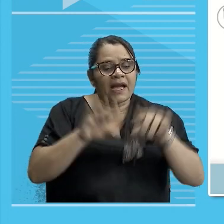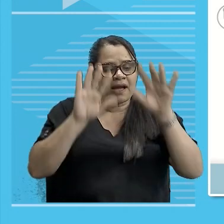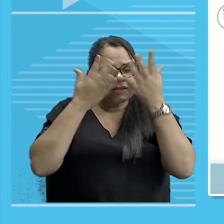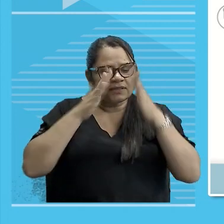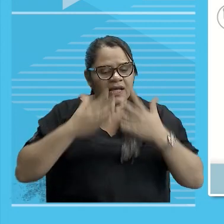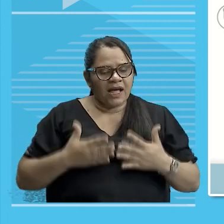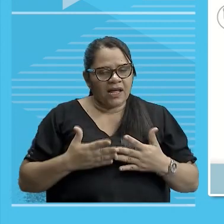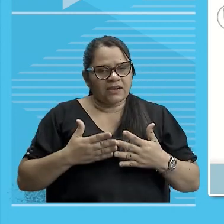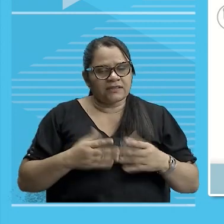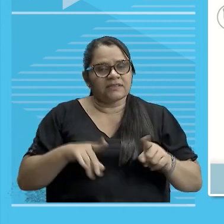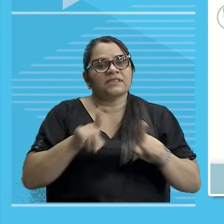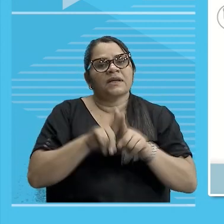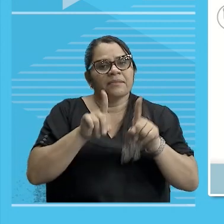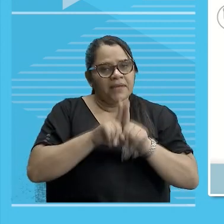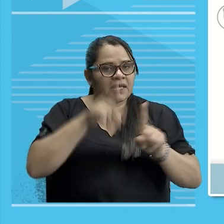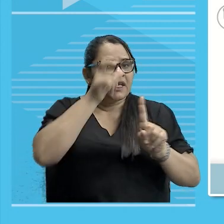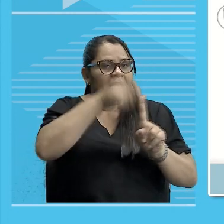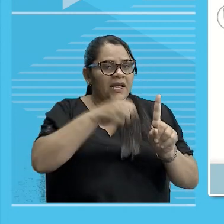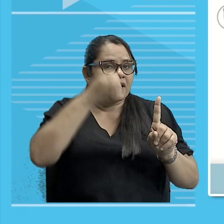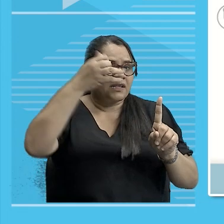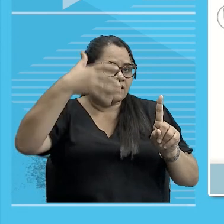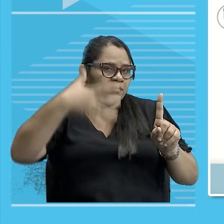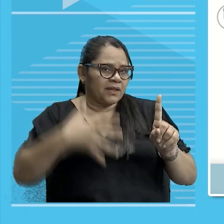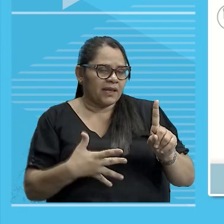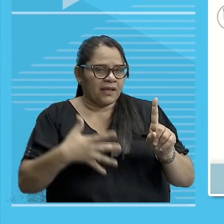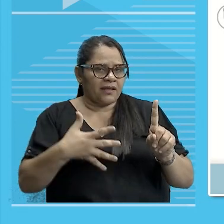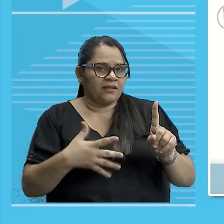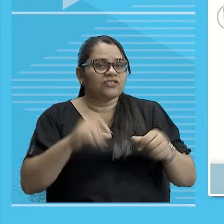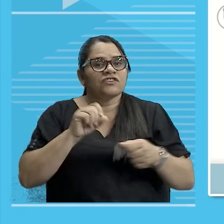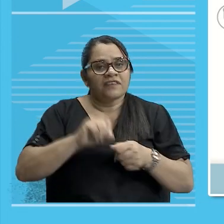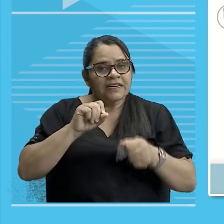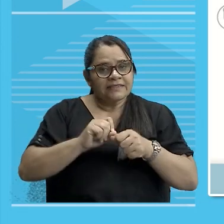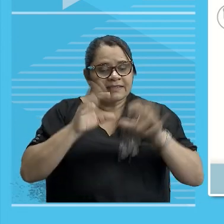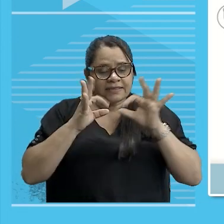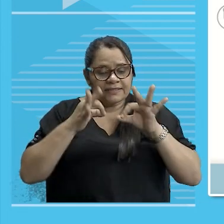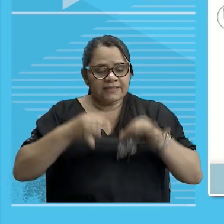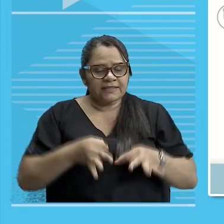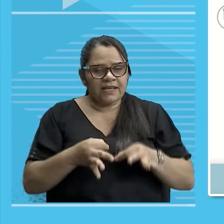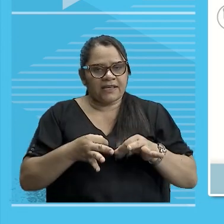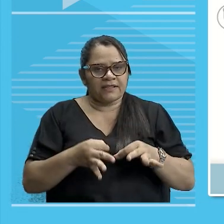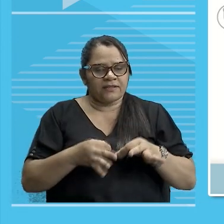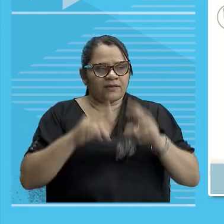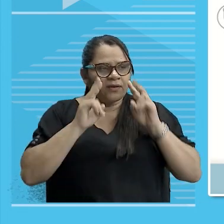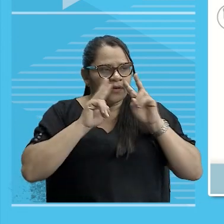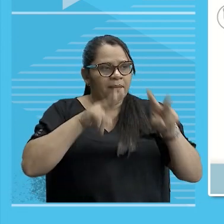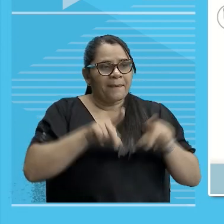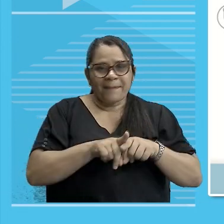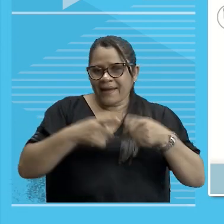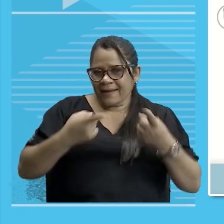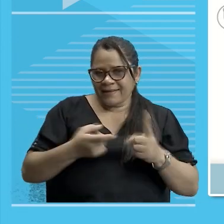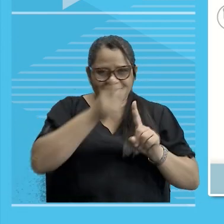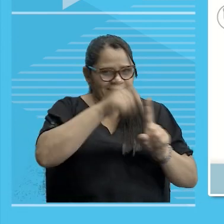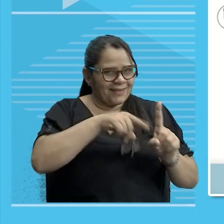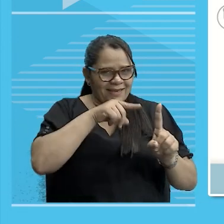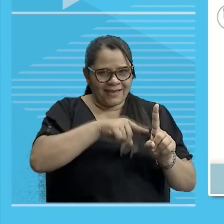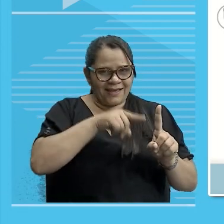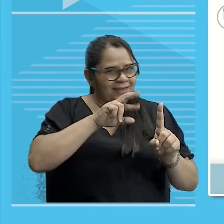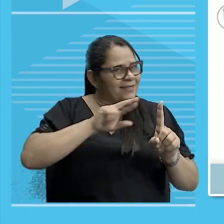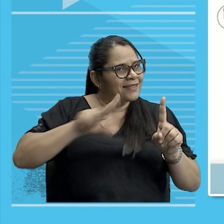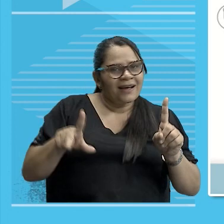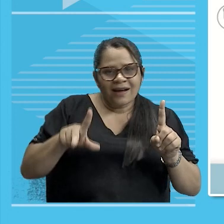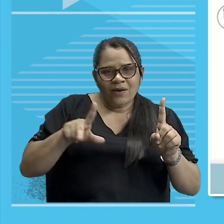ele falava de agir corretivamente mas ele não falava ele não